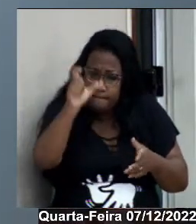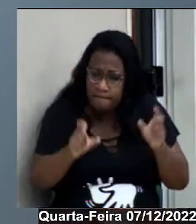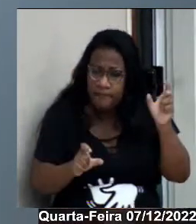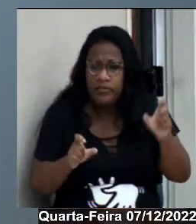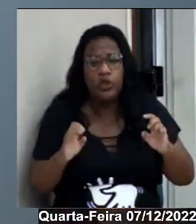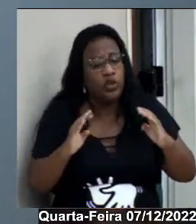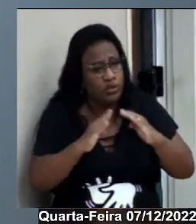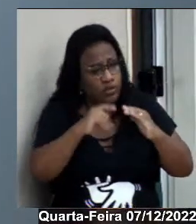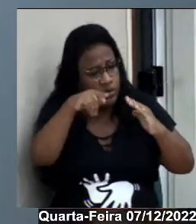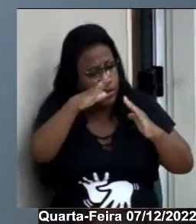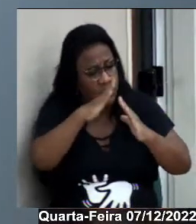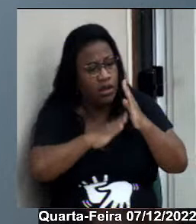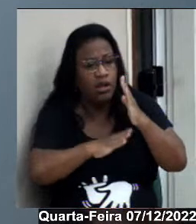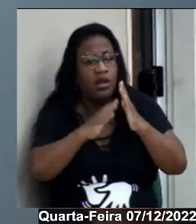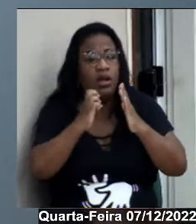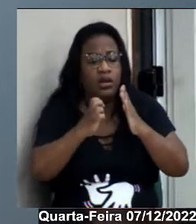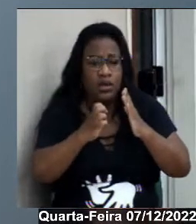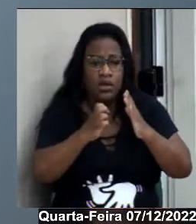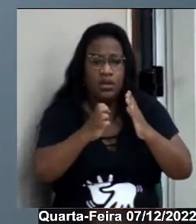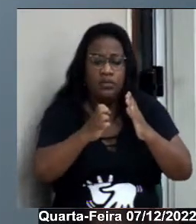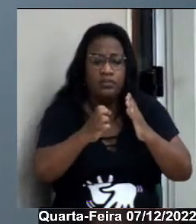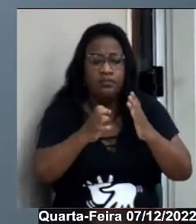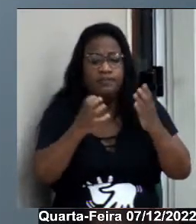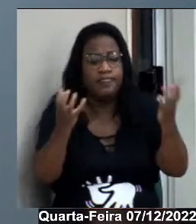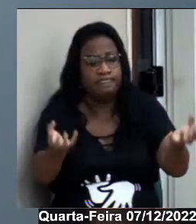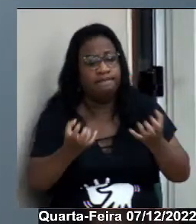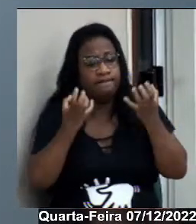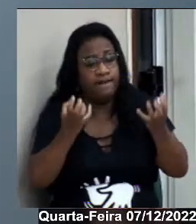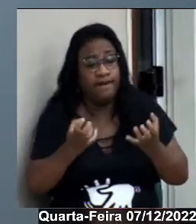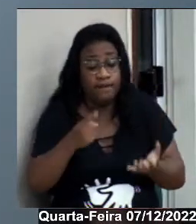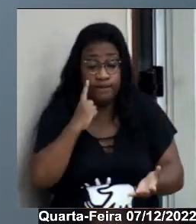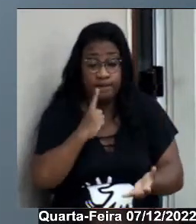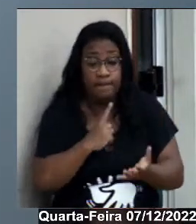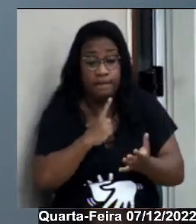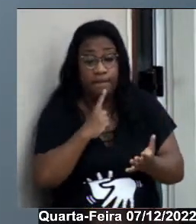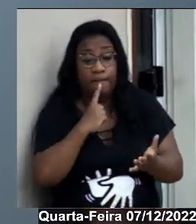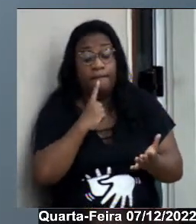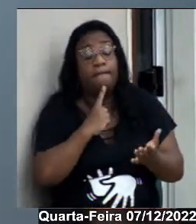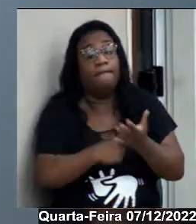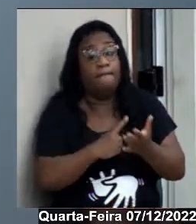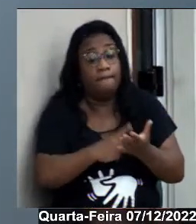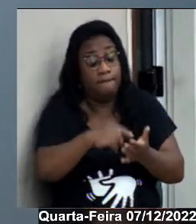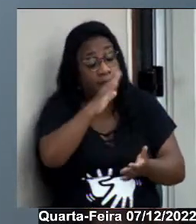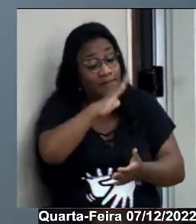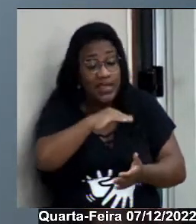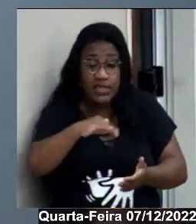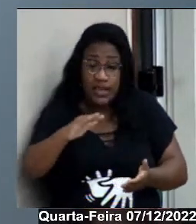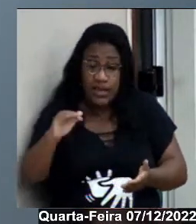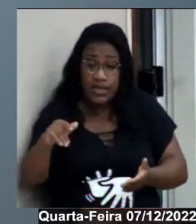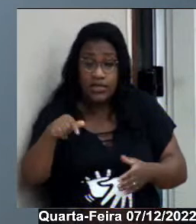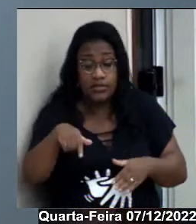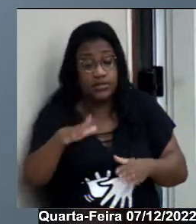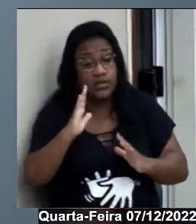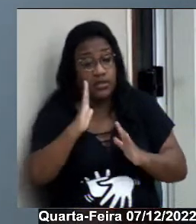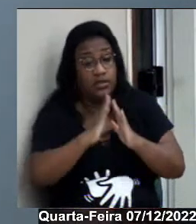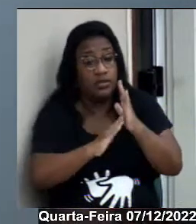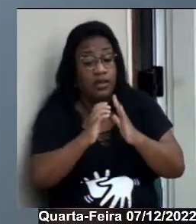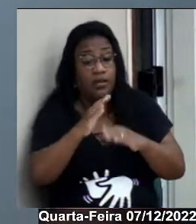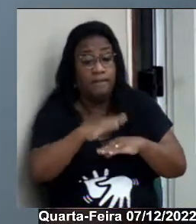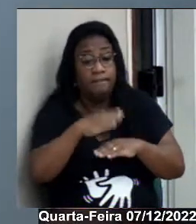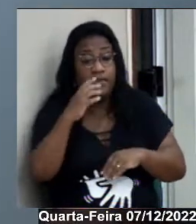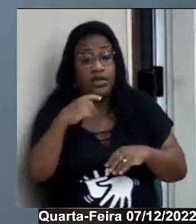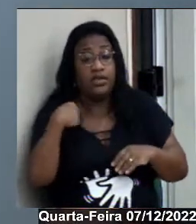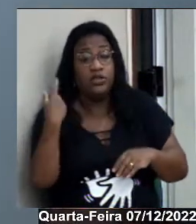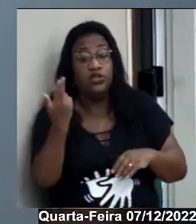temos moradores do Embu como atletas, e queremos propor isso para as crianças, queremos montar as equipes das crianças. Mas,